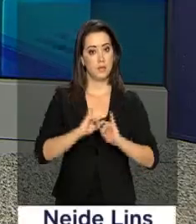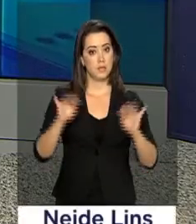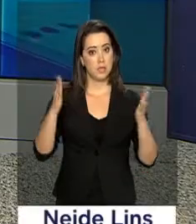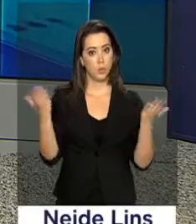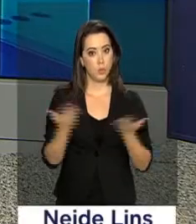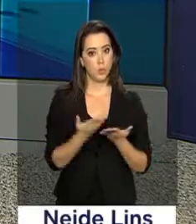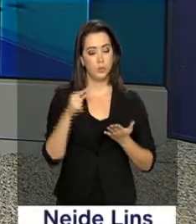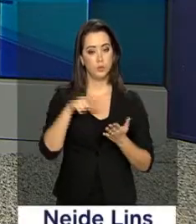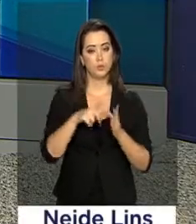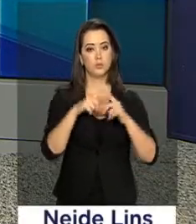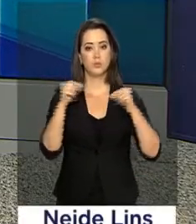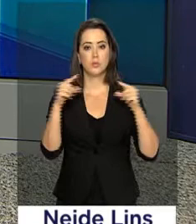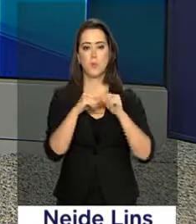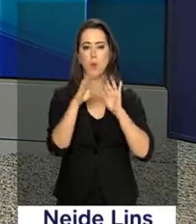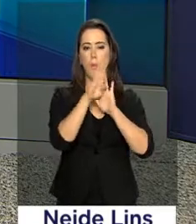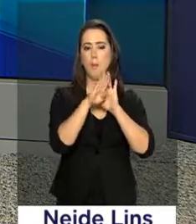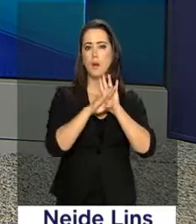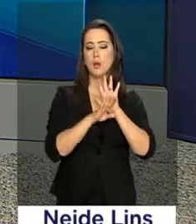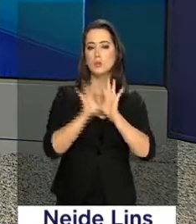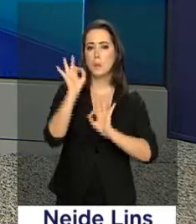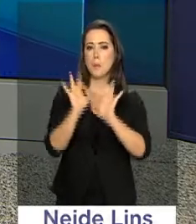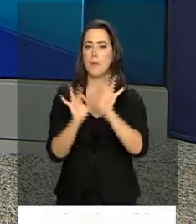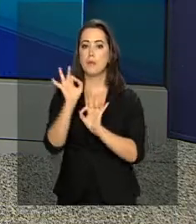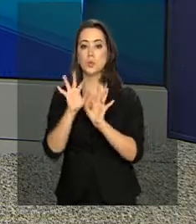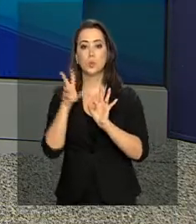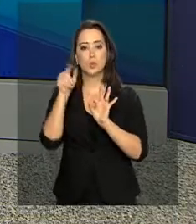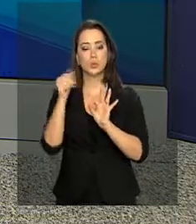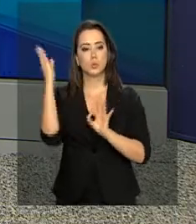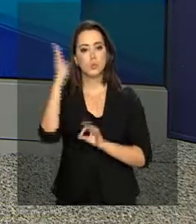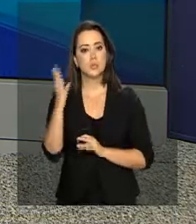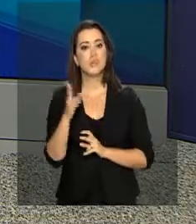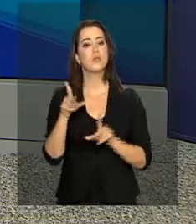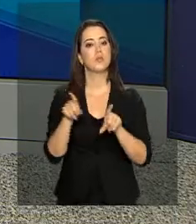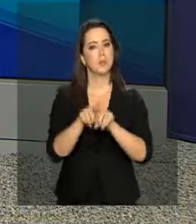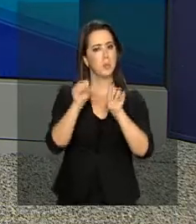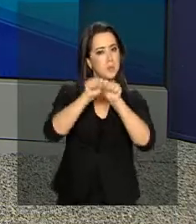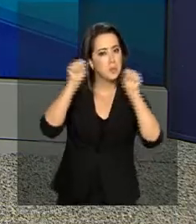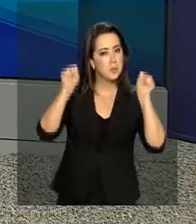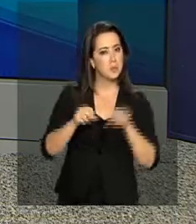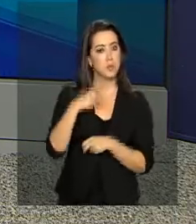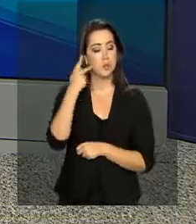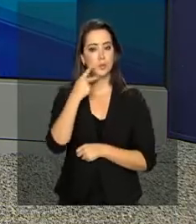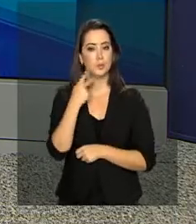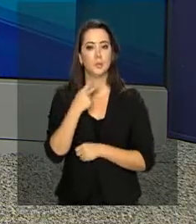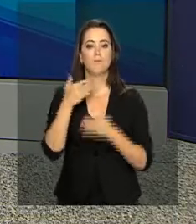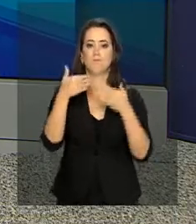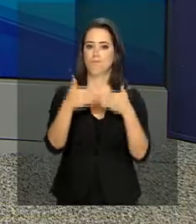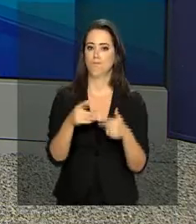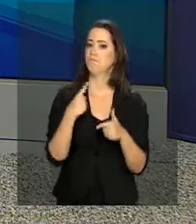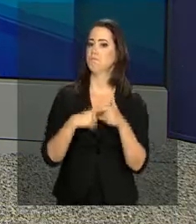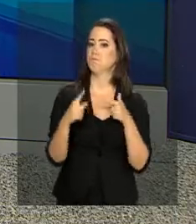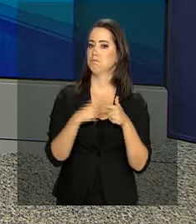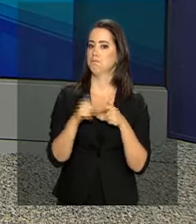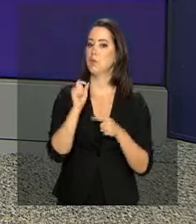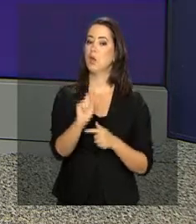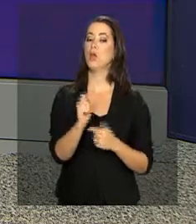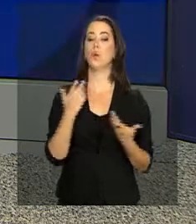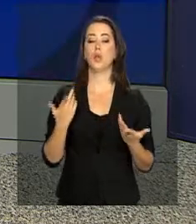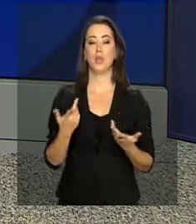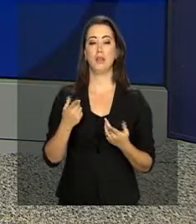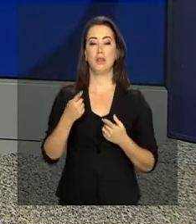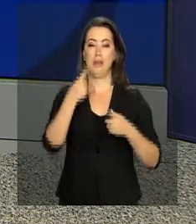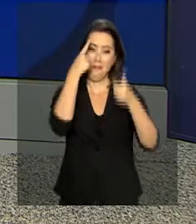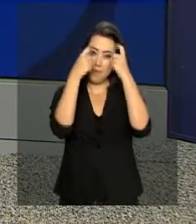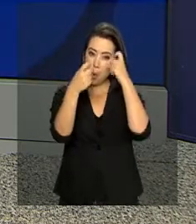hoje em brasília um plano nacional e também um sistema de políticas públicas para enfrentar um problema grave a agressão a mulheres